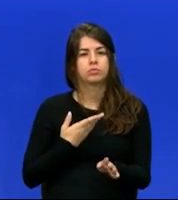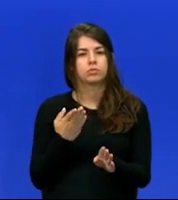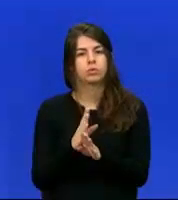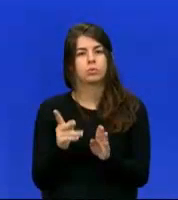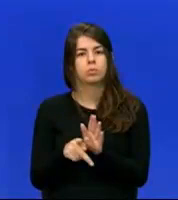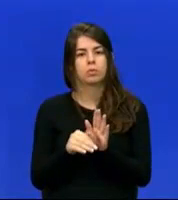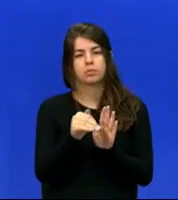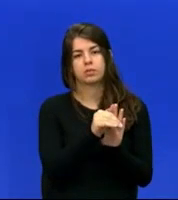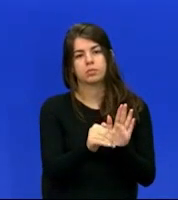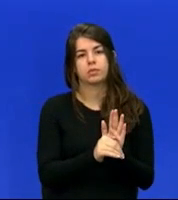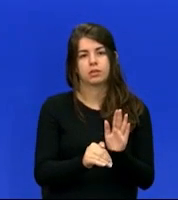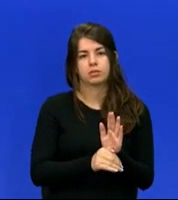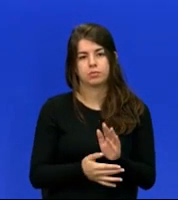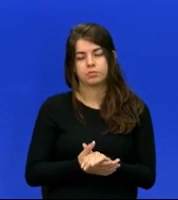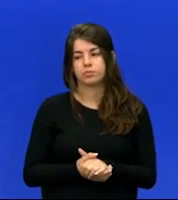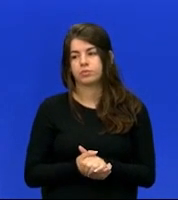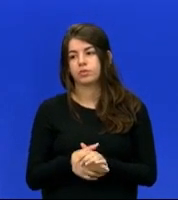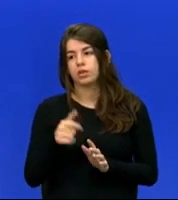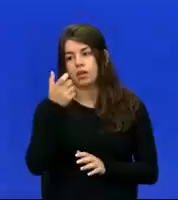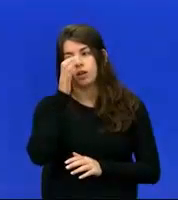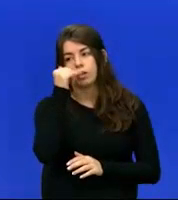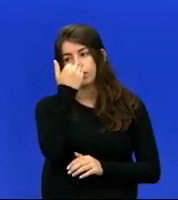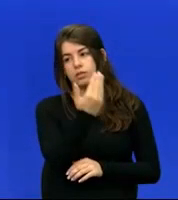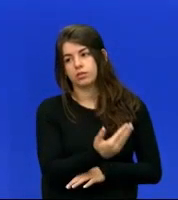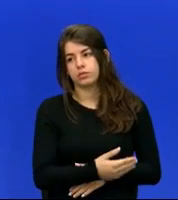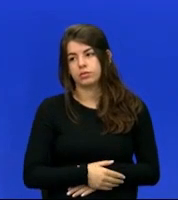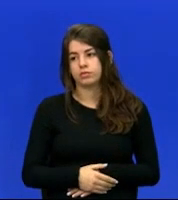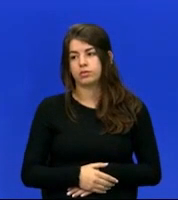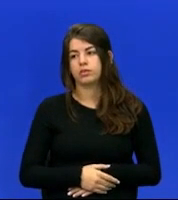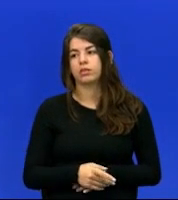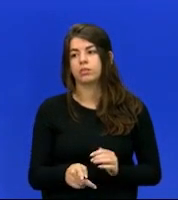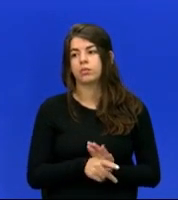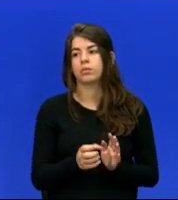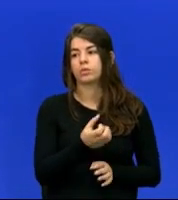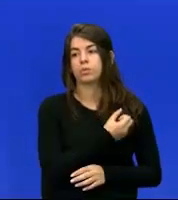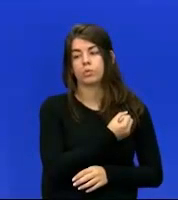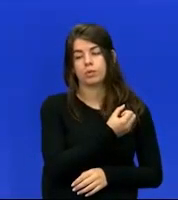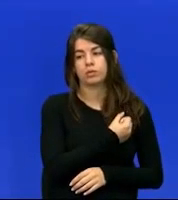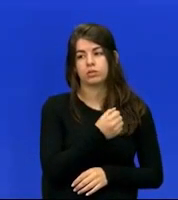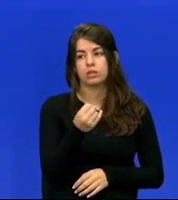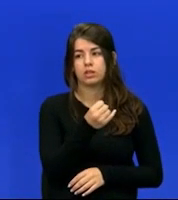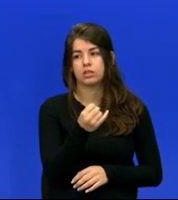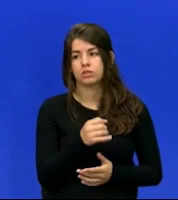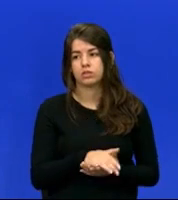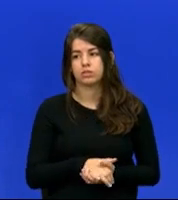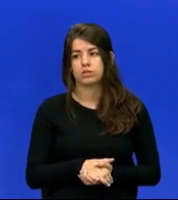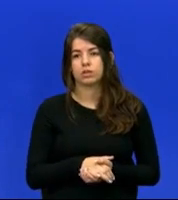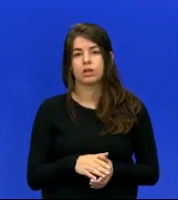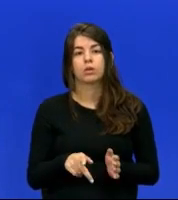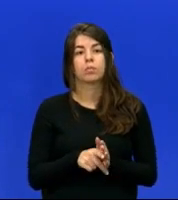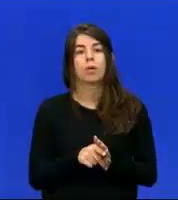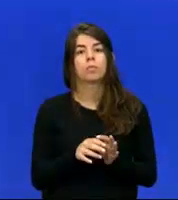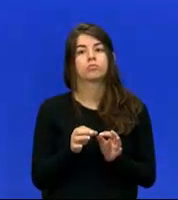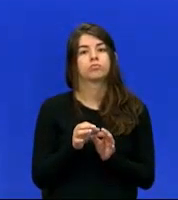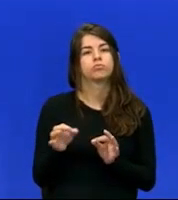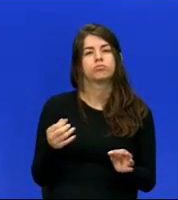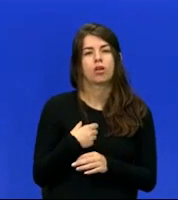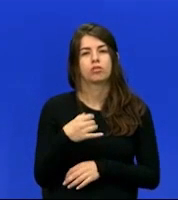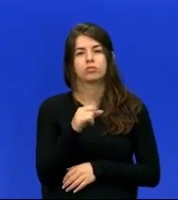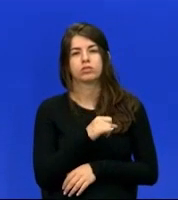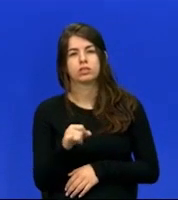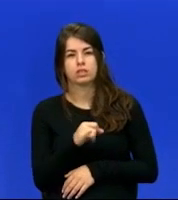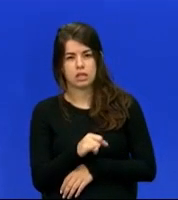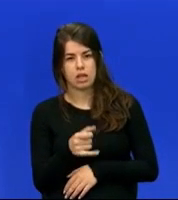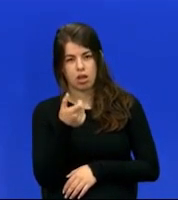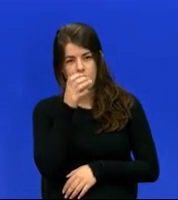encontrará essa tabela. Então, aqui no caso, elas estão trabalhando com valores negativos. Então, as áreas do Z, então